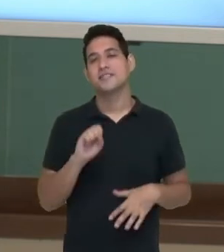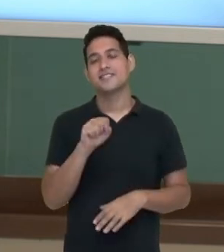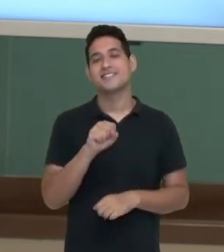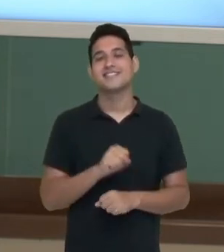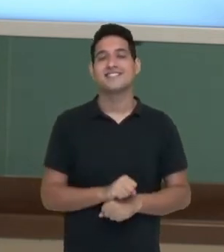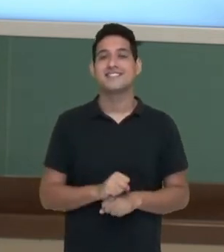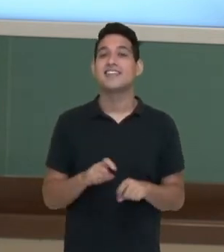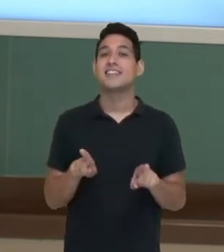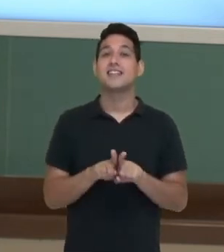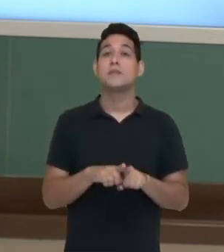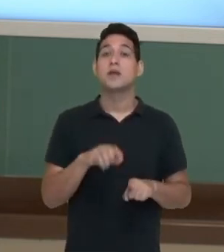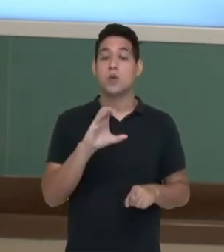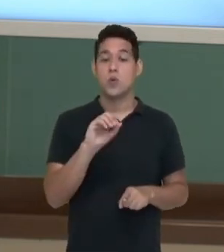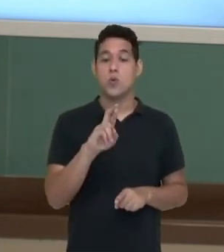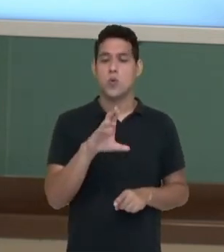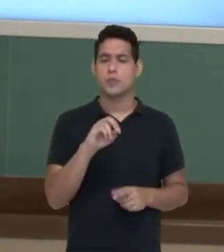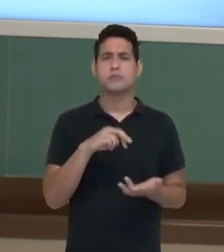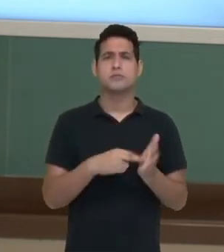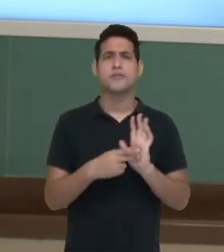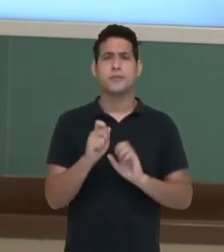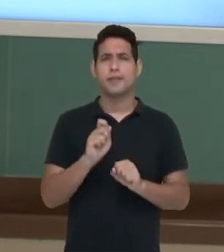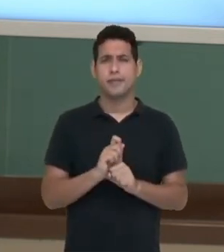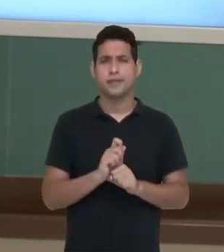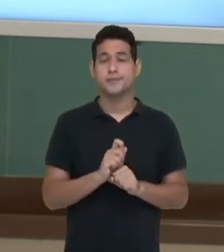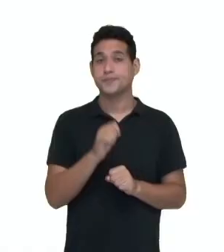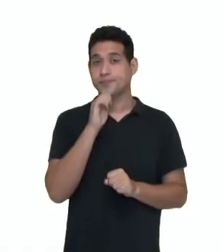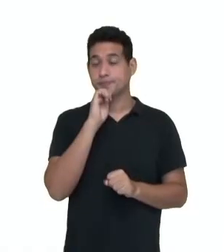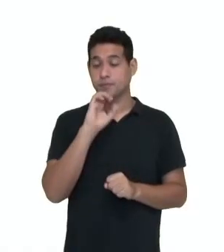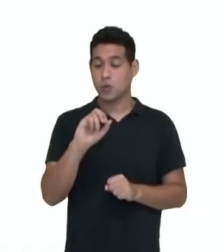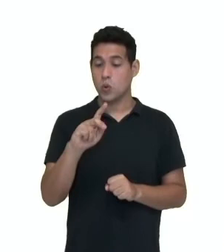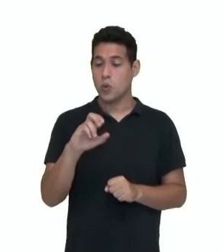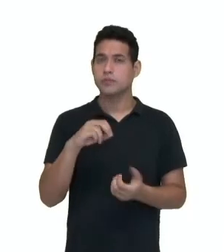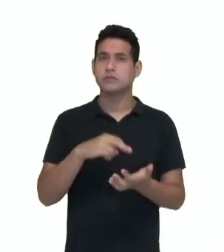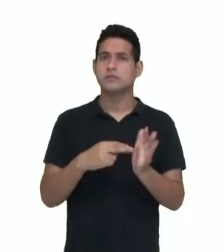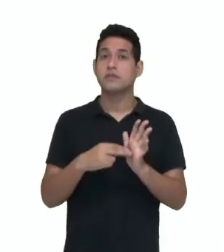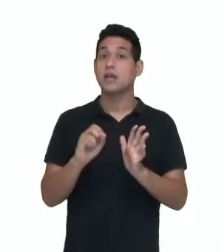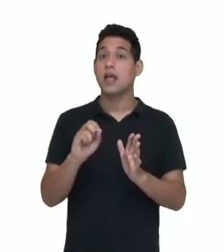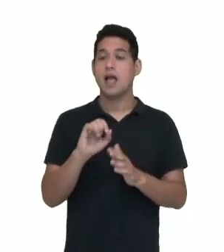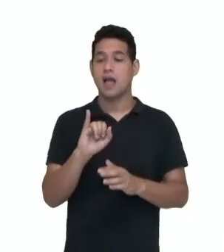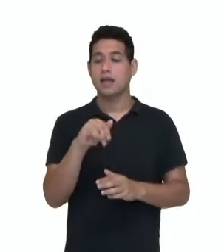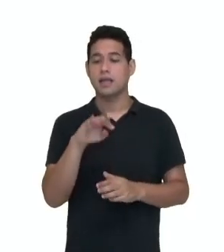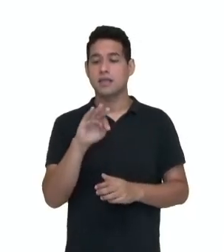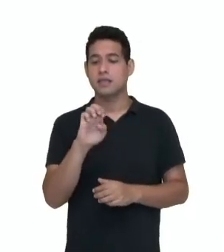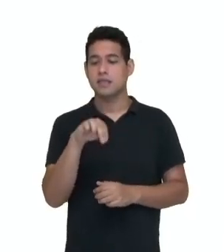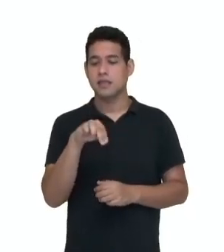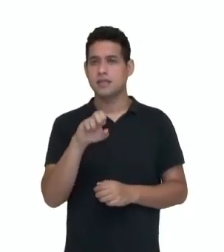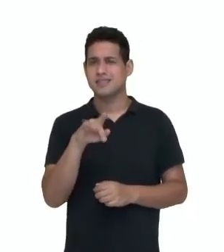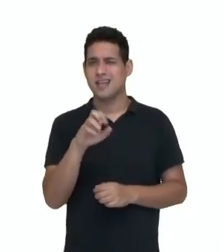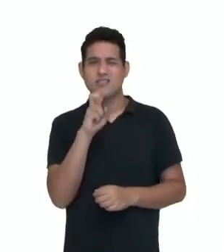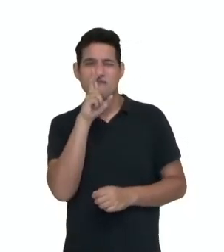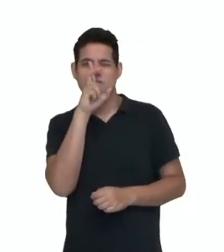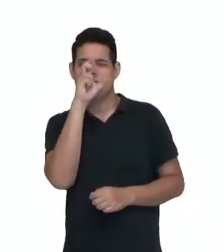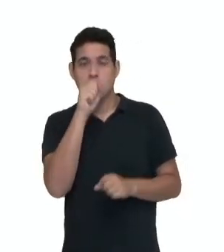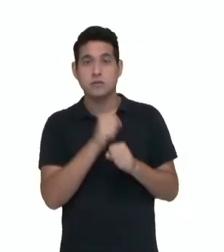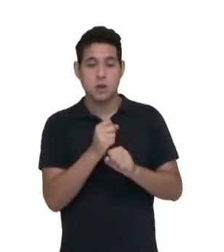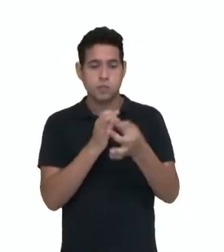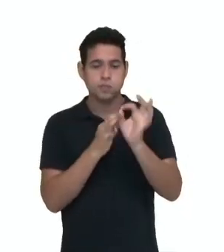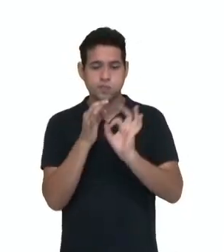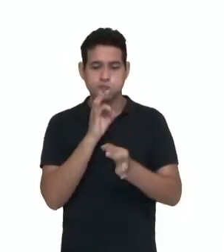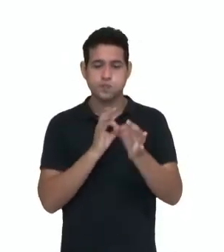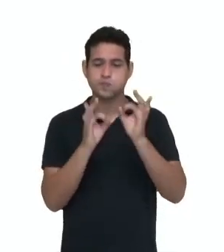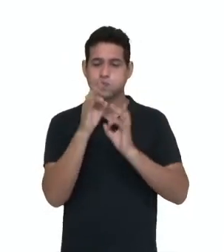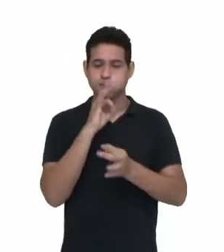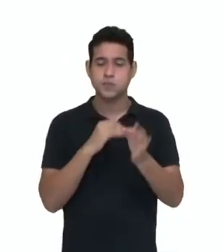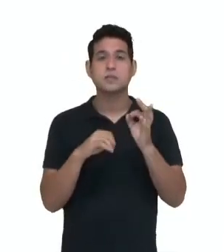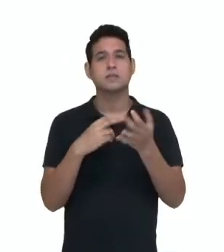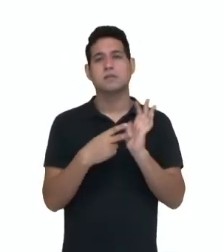A temperatura de um corpo ela é entendida como a medida da intensidade da agitação térmica. Olha aqui, ó,